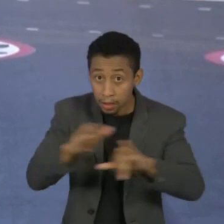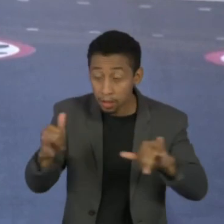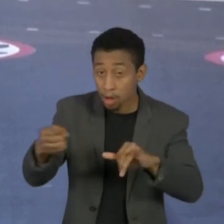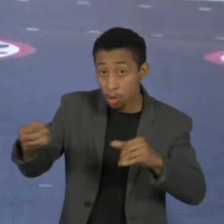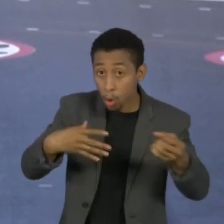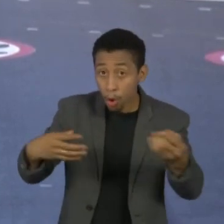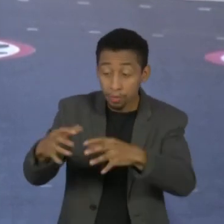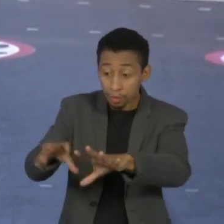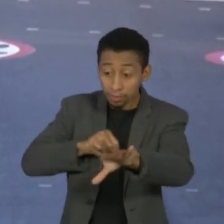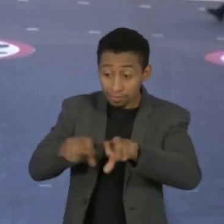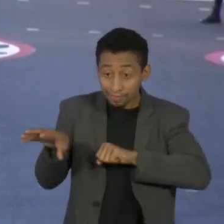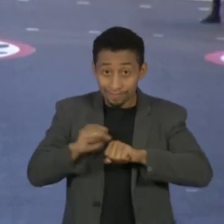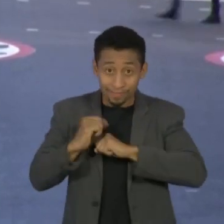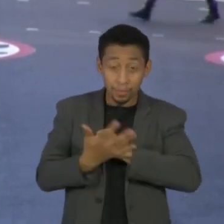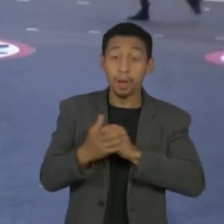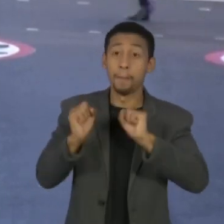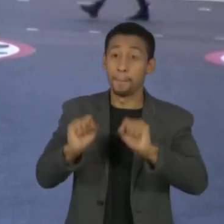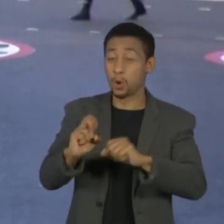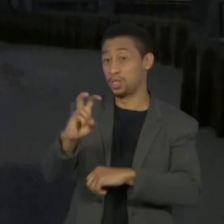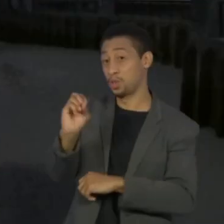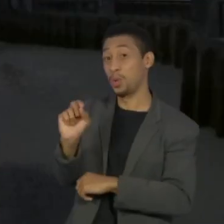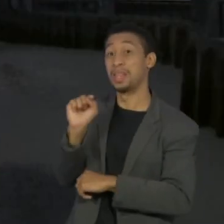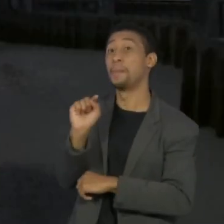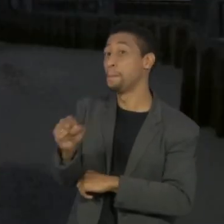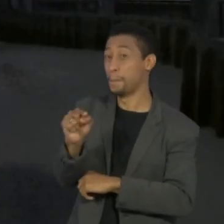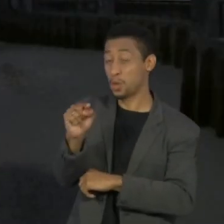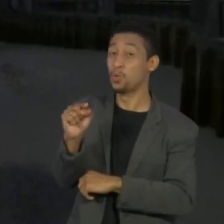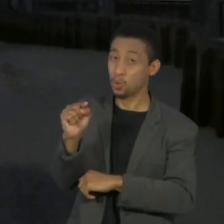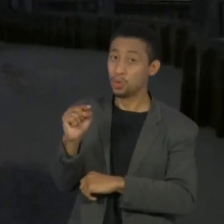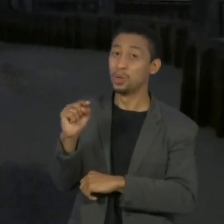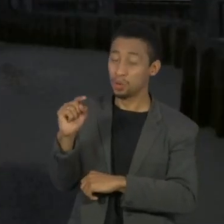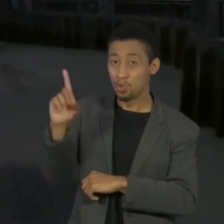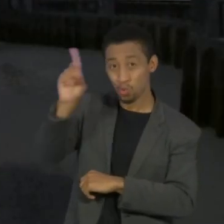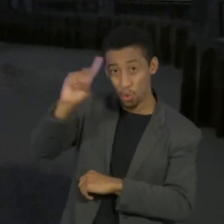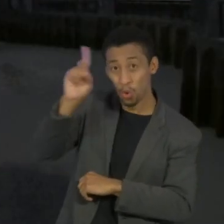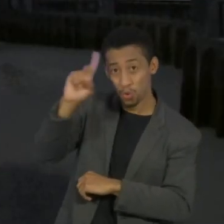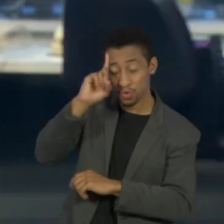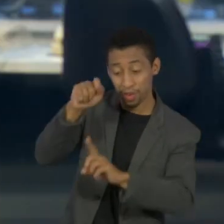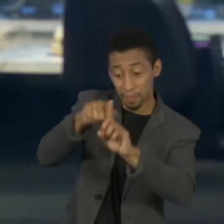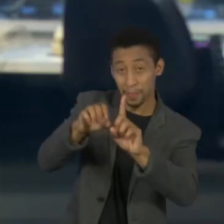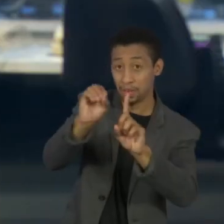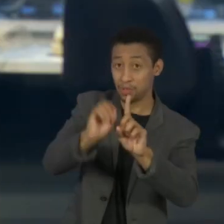casos podem passar dos 50 mil por dia em meados de outubro.